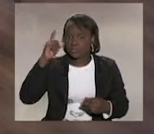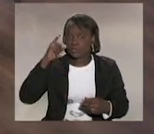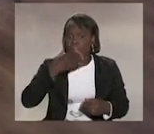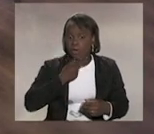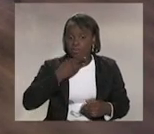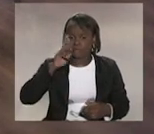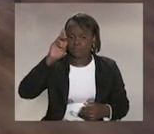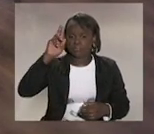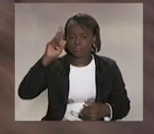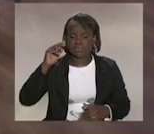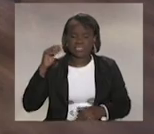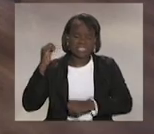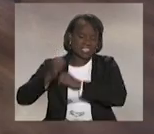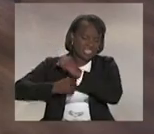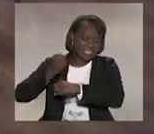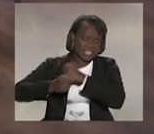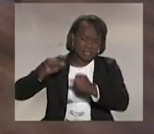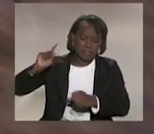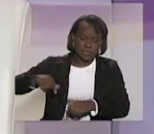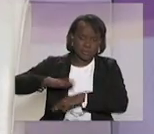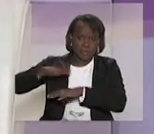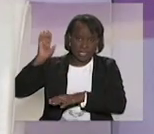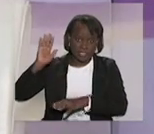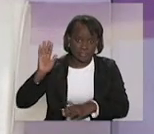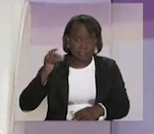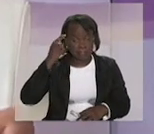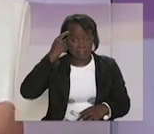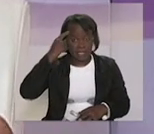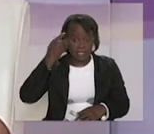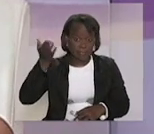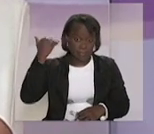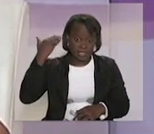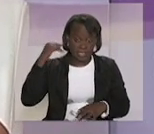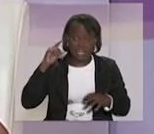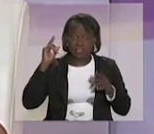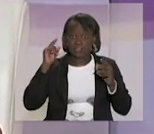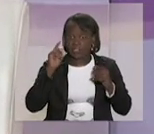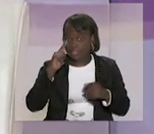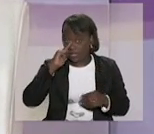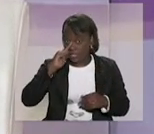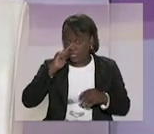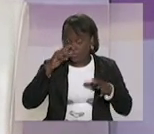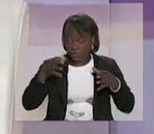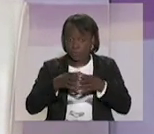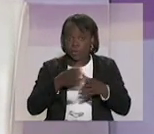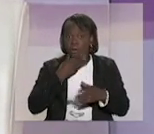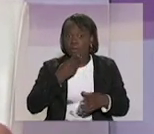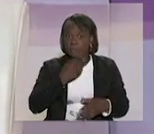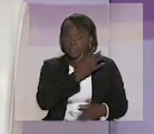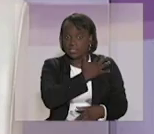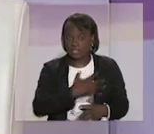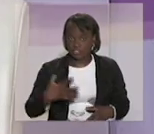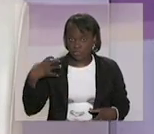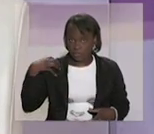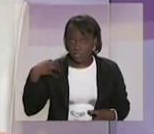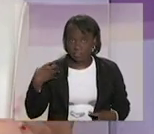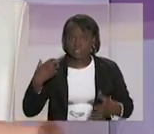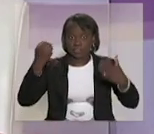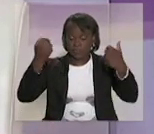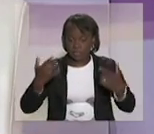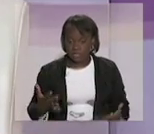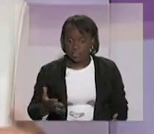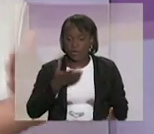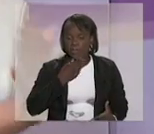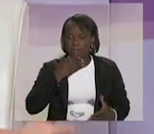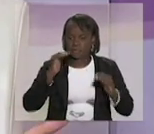extremamente patriarcal e isso vem de milhares de anos para cá. Se a gente pensa na civilização grega, por exemplo, Aristóteles já dizia, né, que